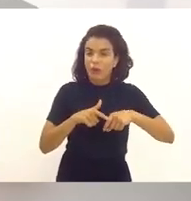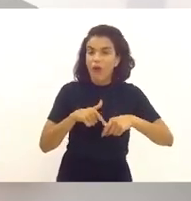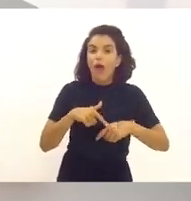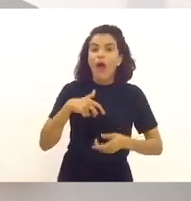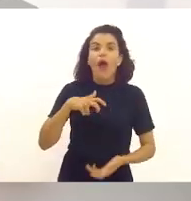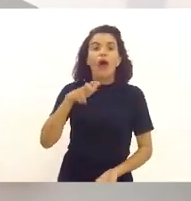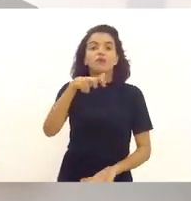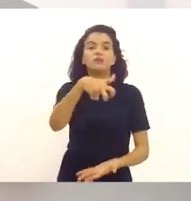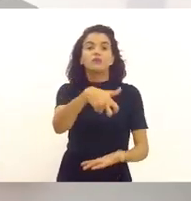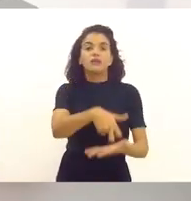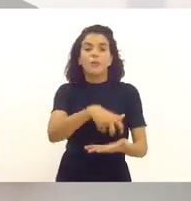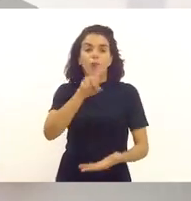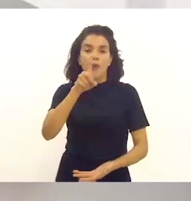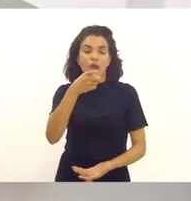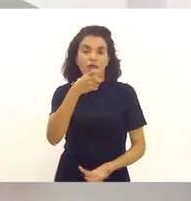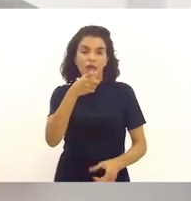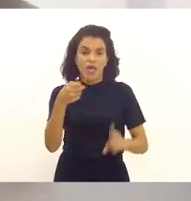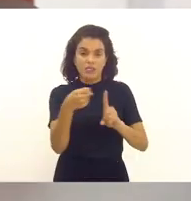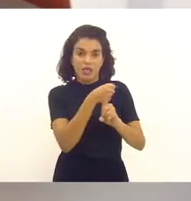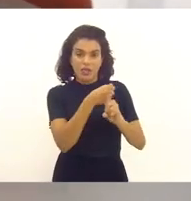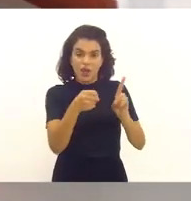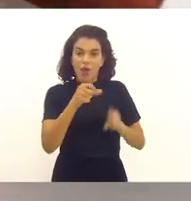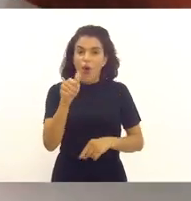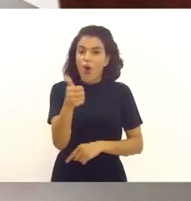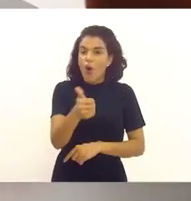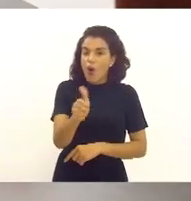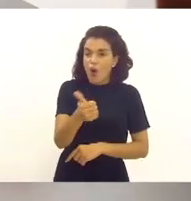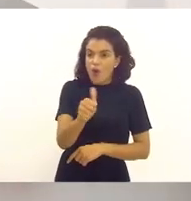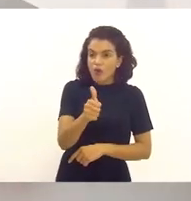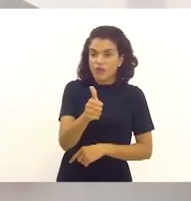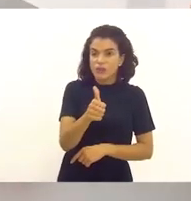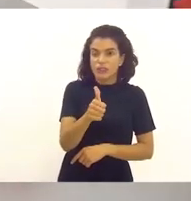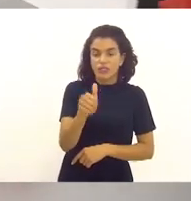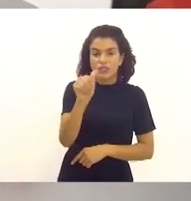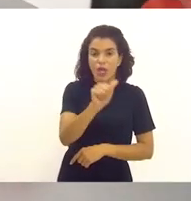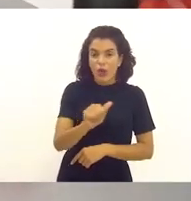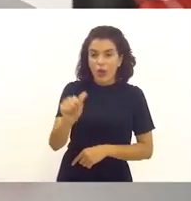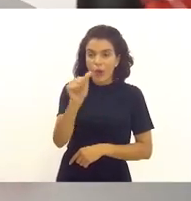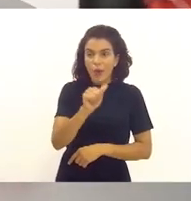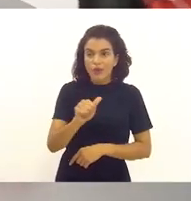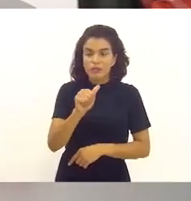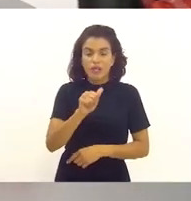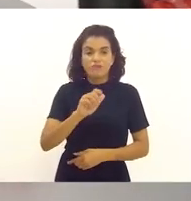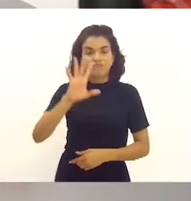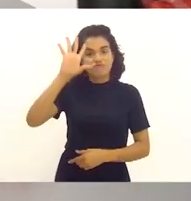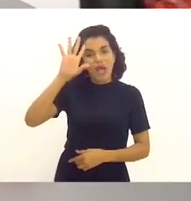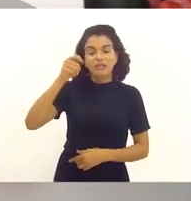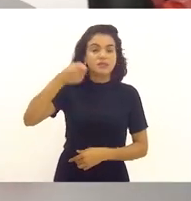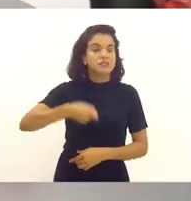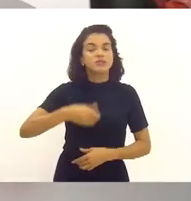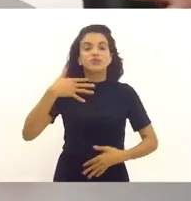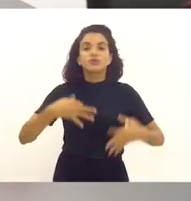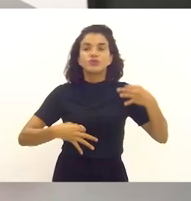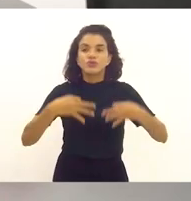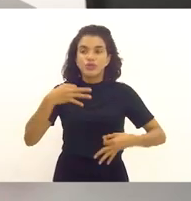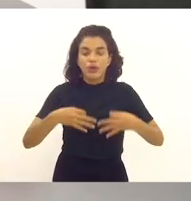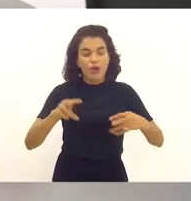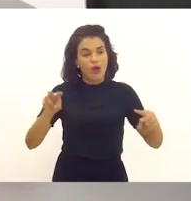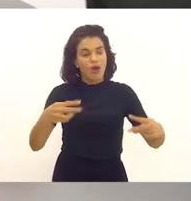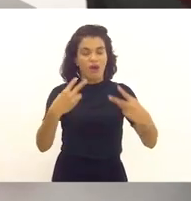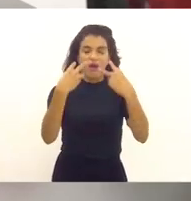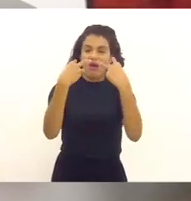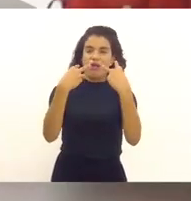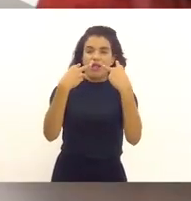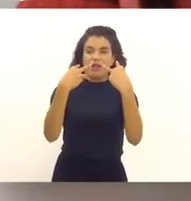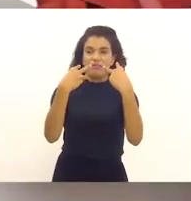a sentença do meu do meu ex-agressor dia 11 de agosto de 2023 e a partir da sentença todo mundo volta e olha para mim